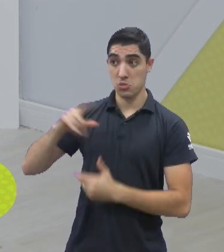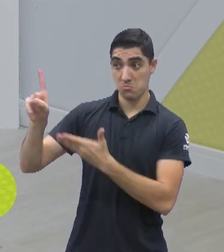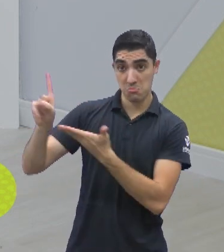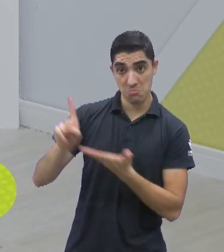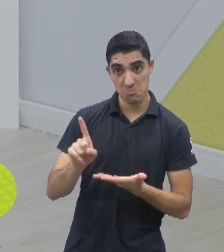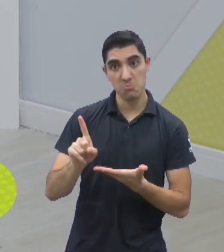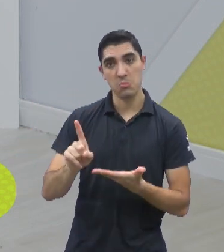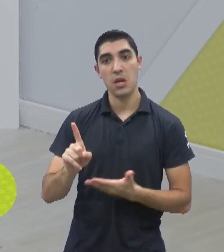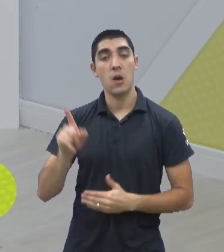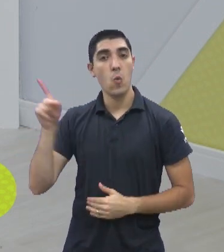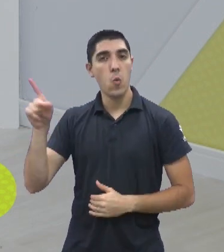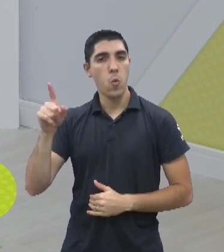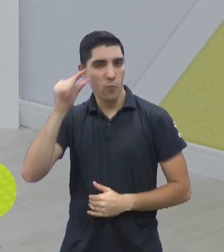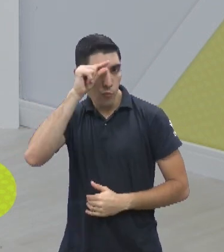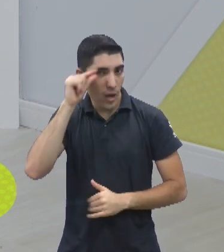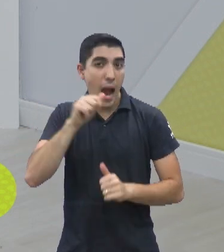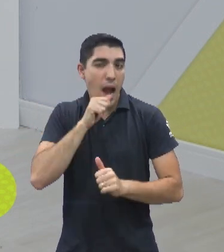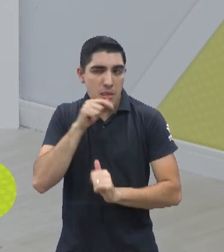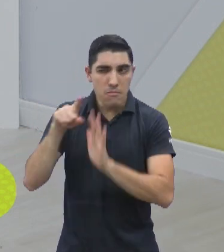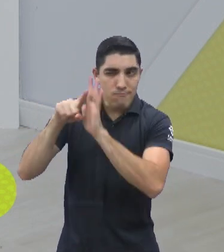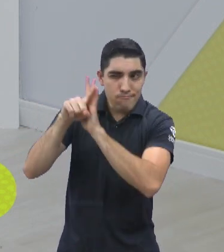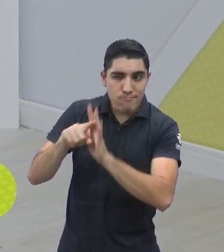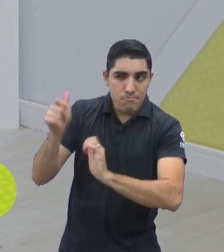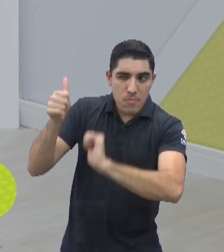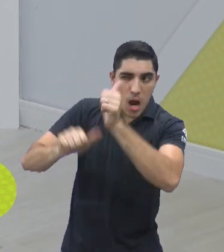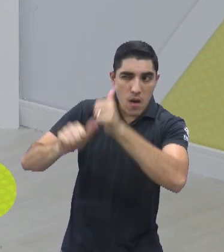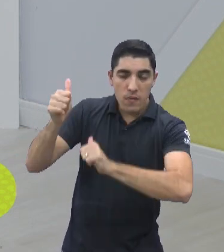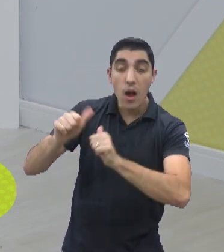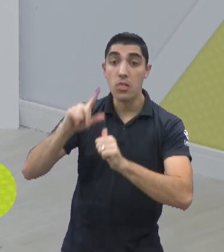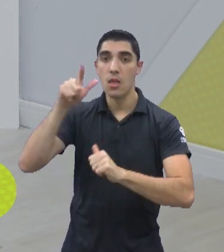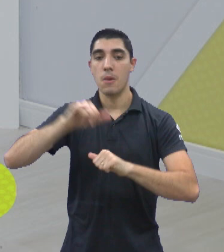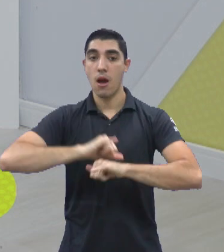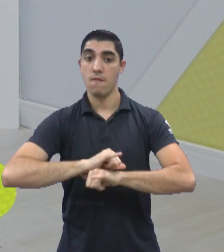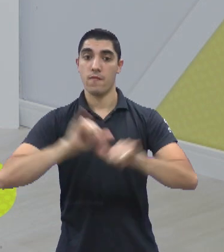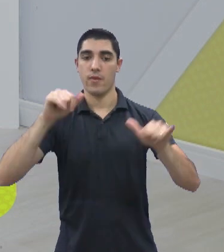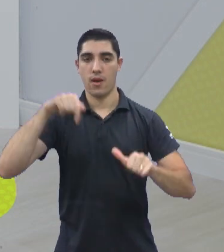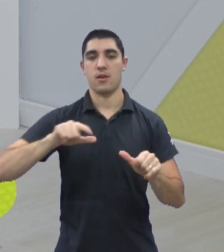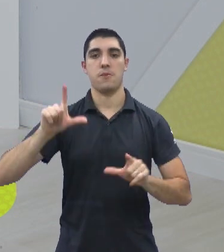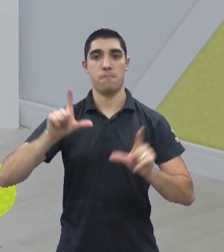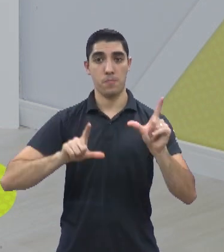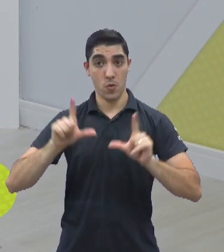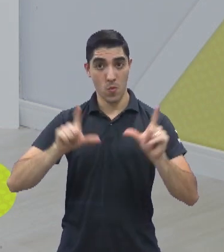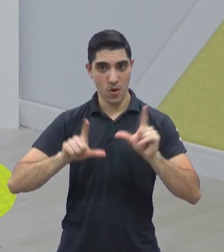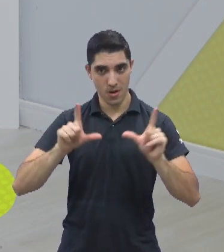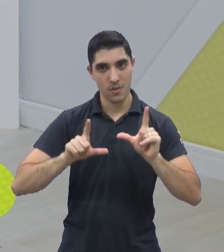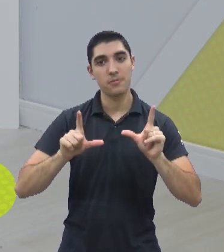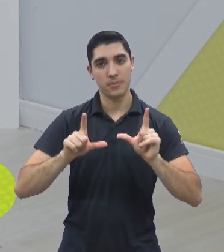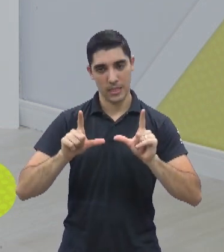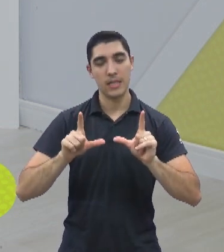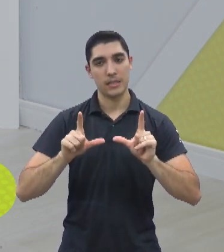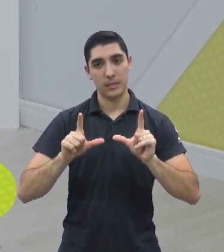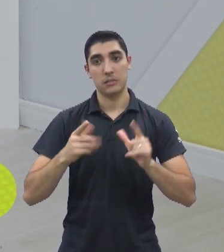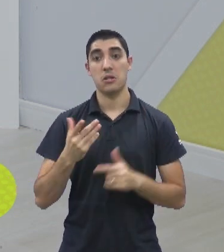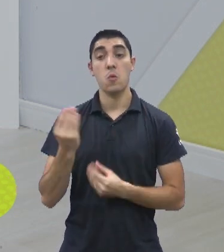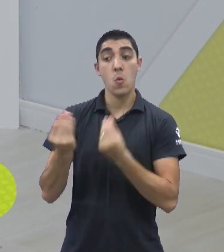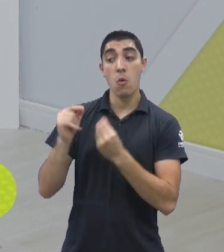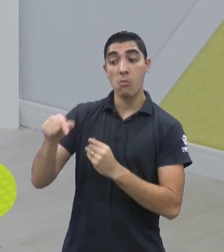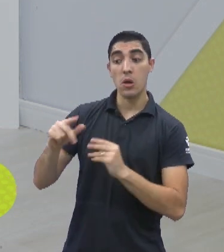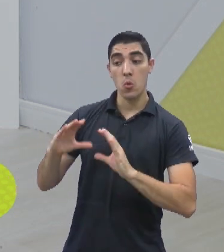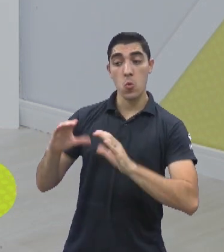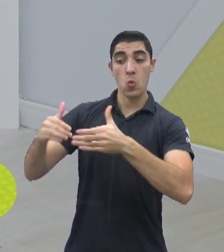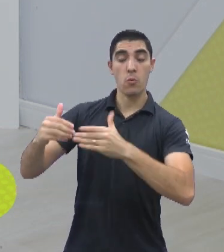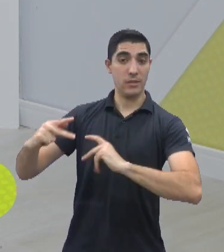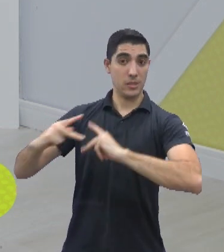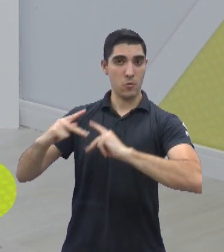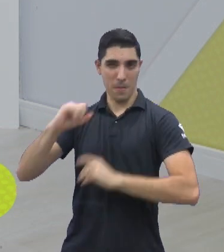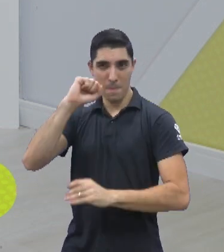pode trazer mais informações aí do que vai acontecer nesse time do São José Basquete, né? Das novas